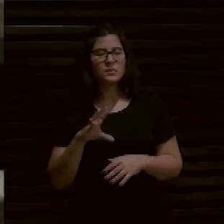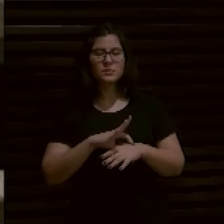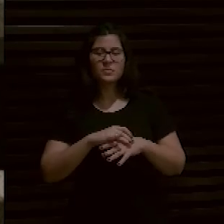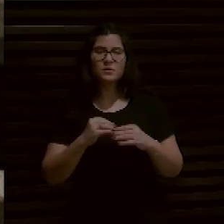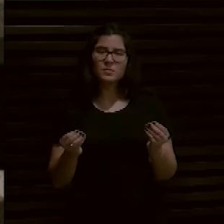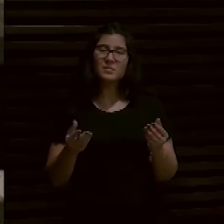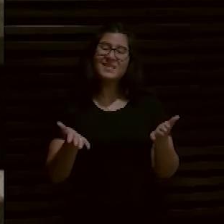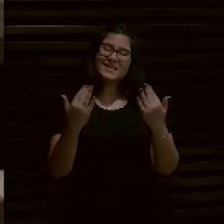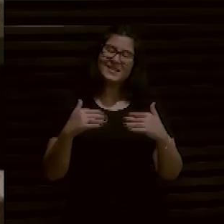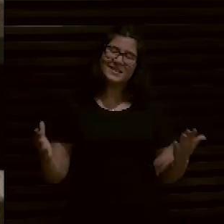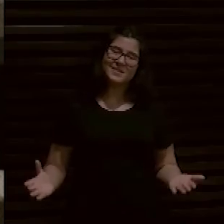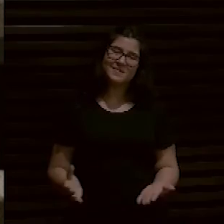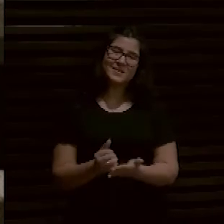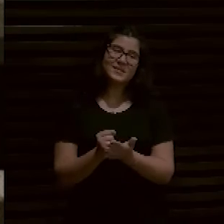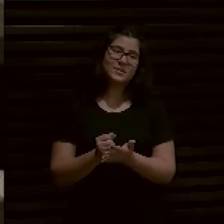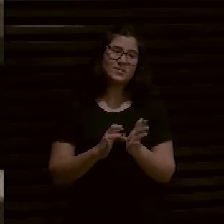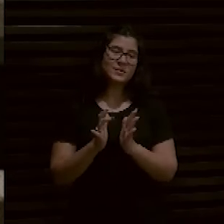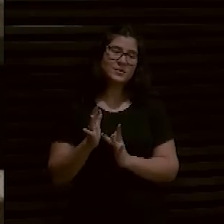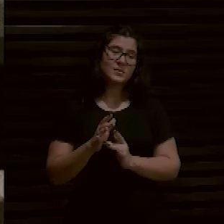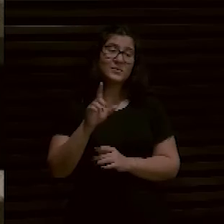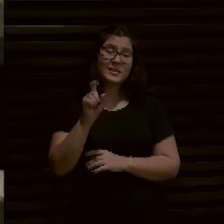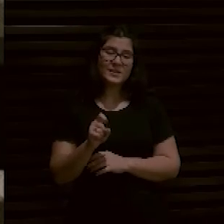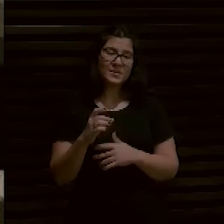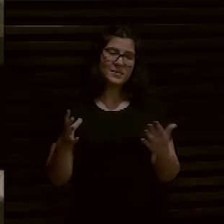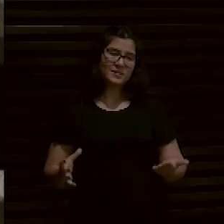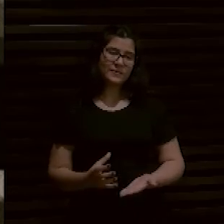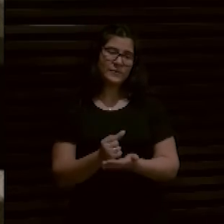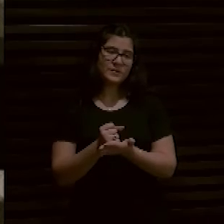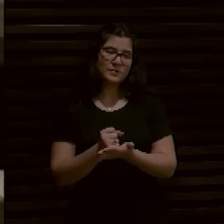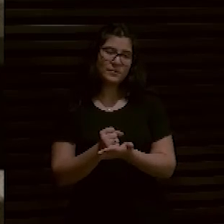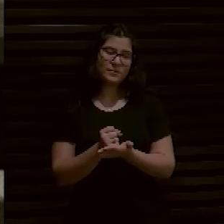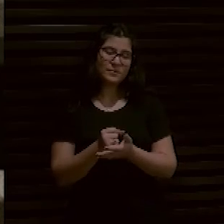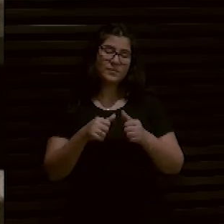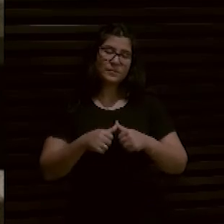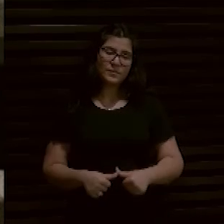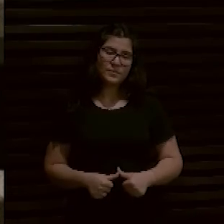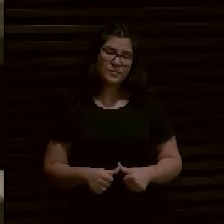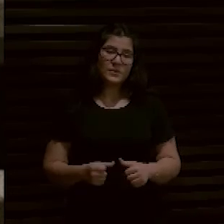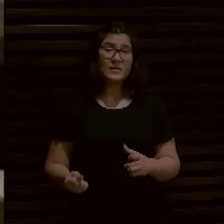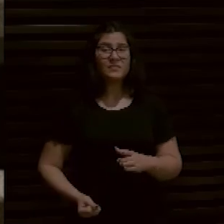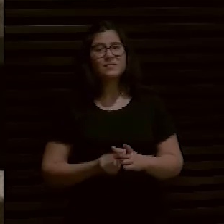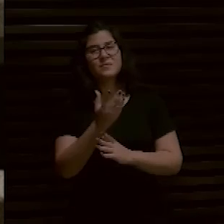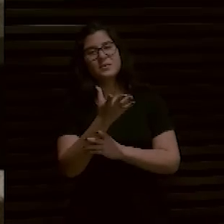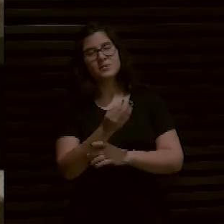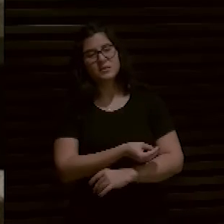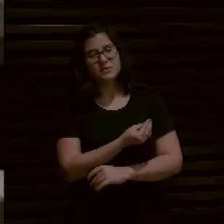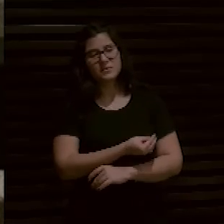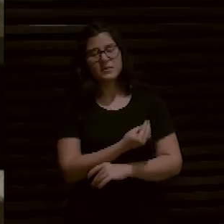a salvação. Jesus é a salvação. Eis a fonte de